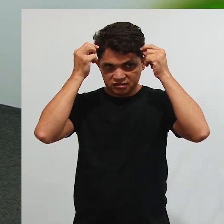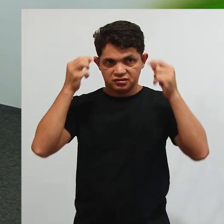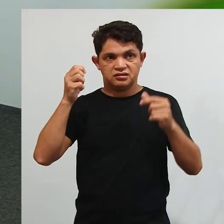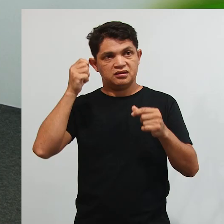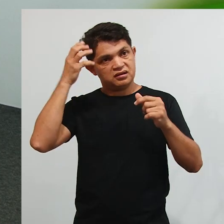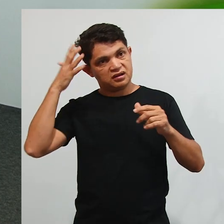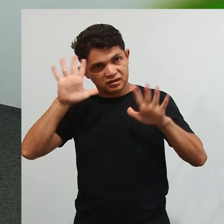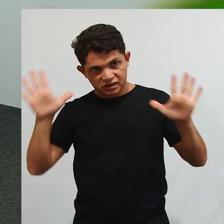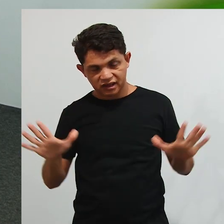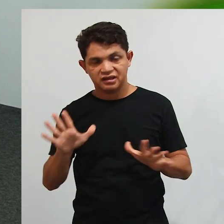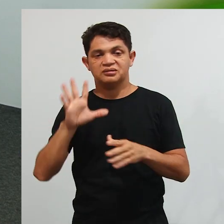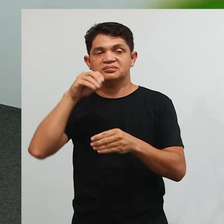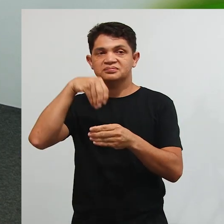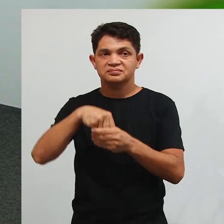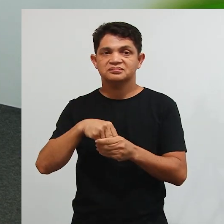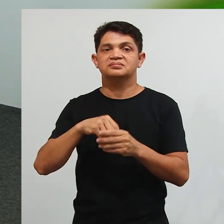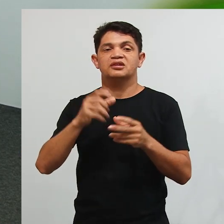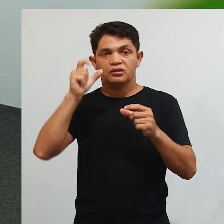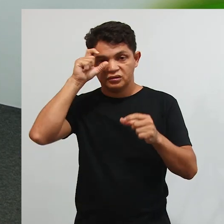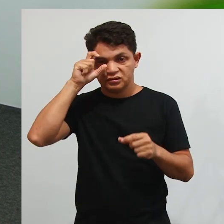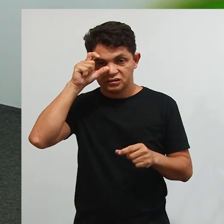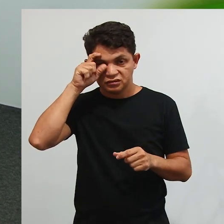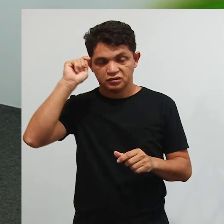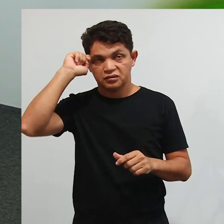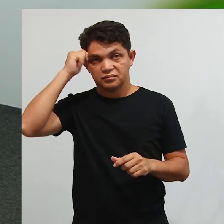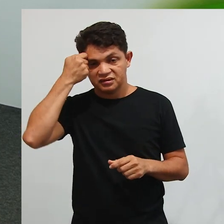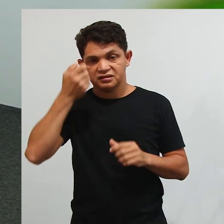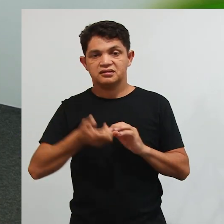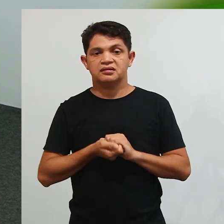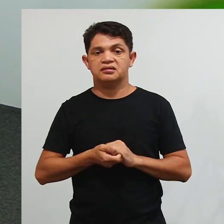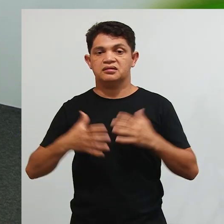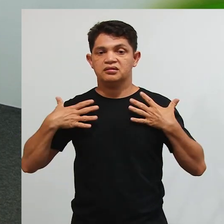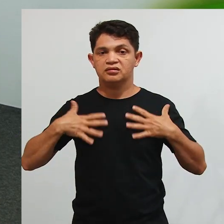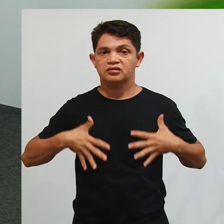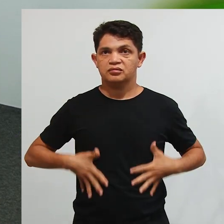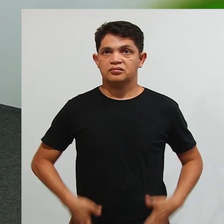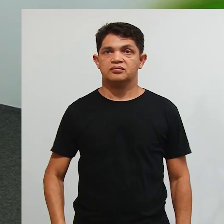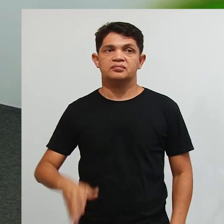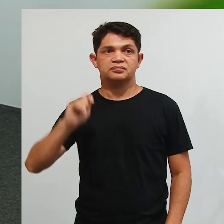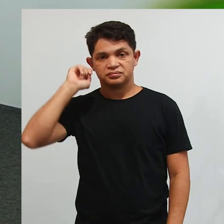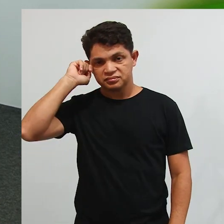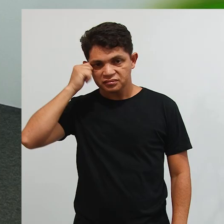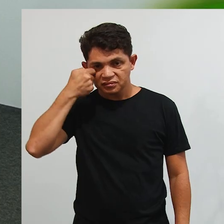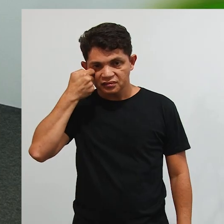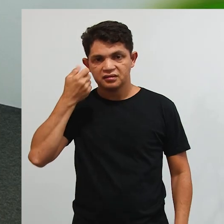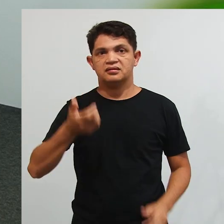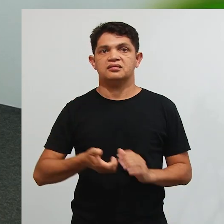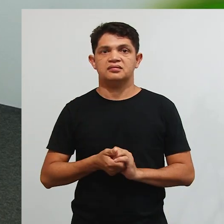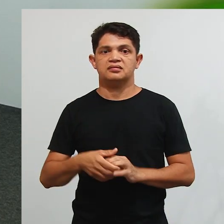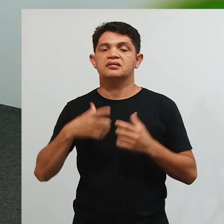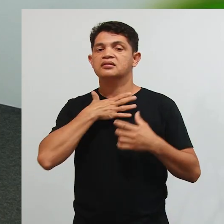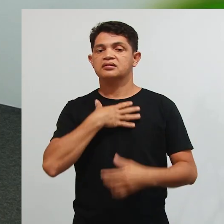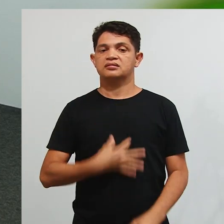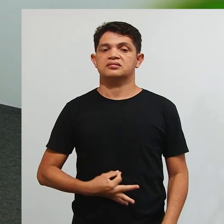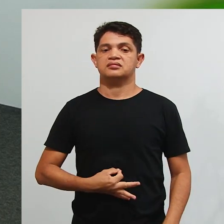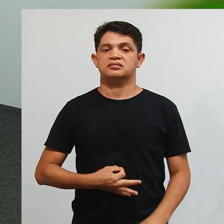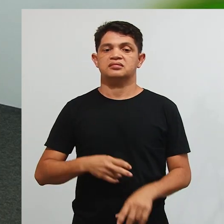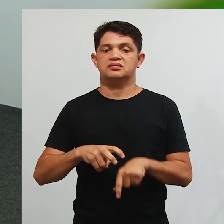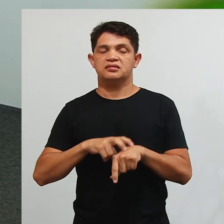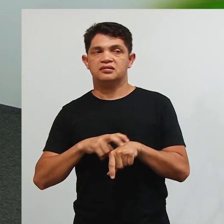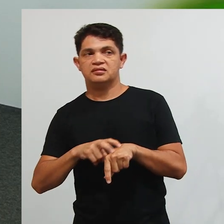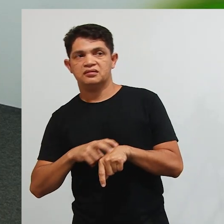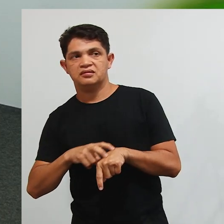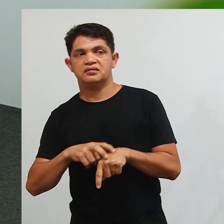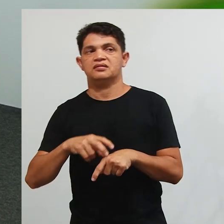cabelos claros estou usando um óculos com aro preto e estou usando um vestido preto e um colar verde